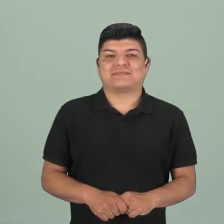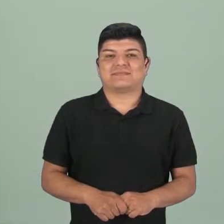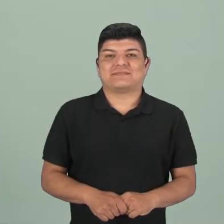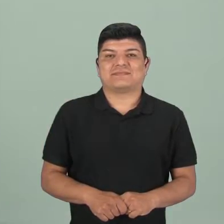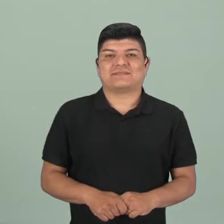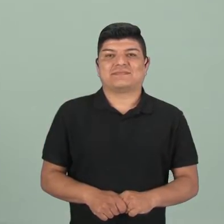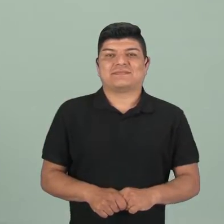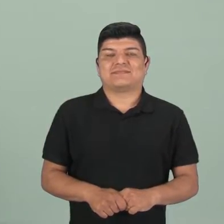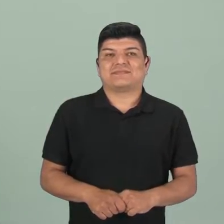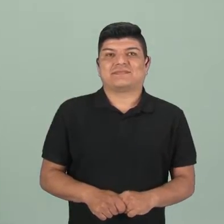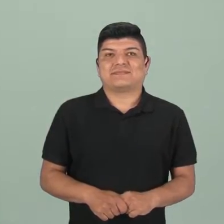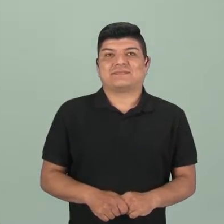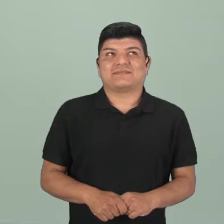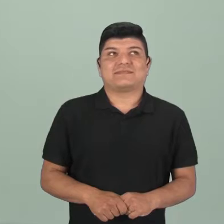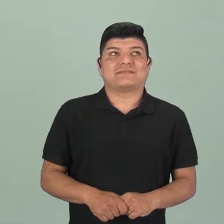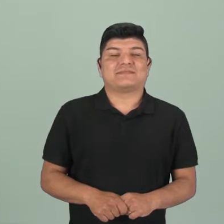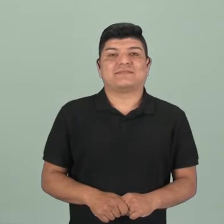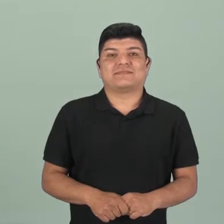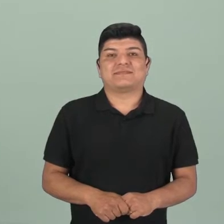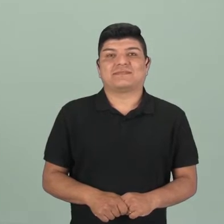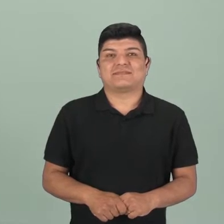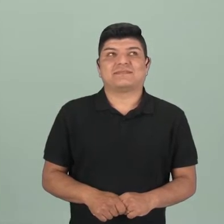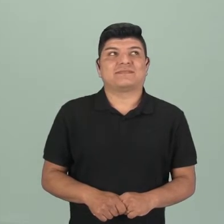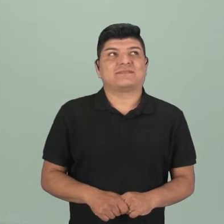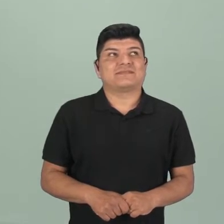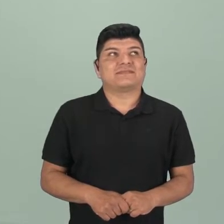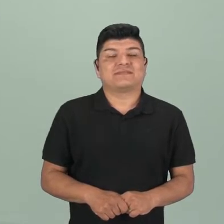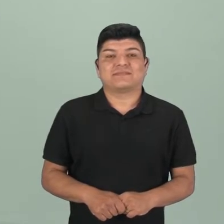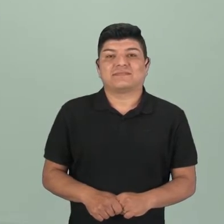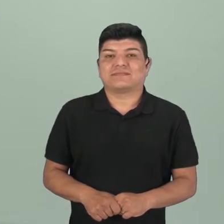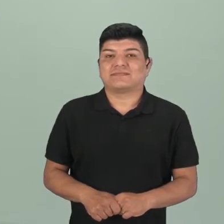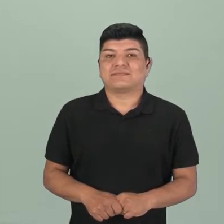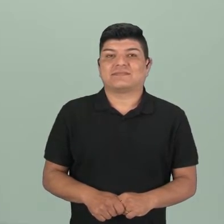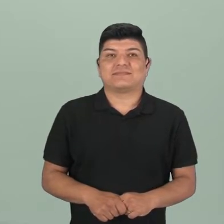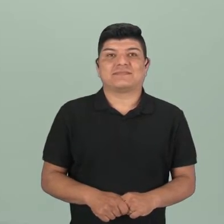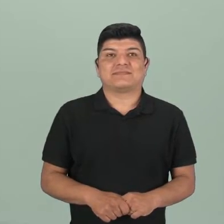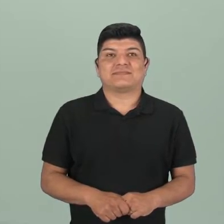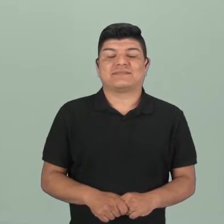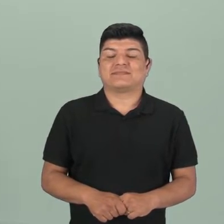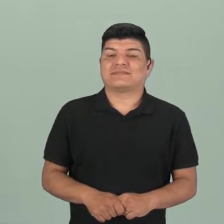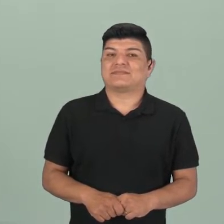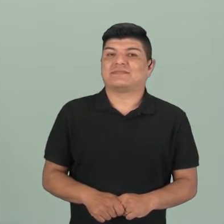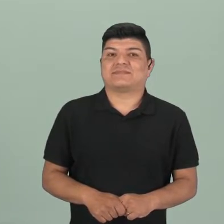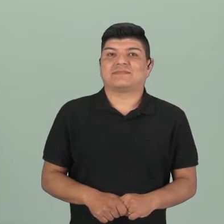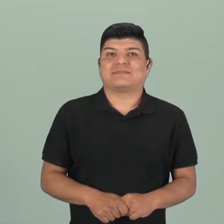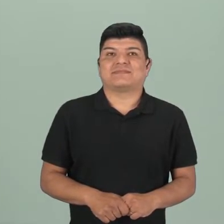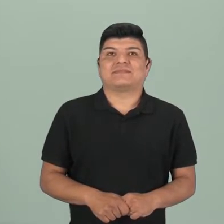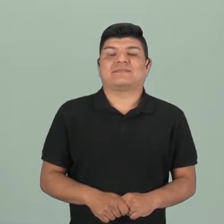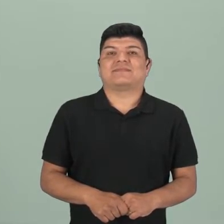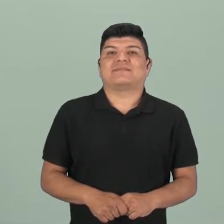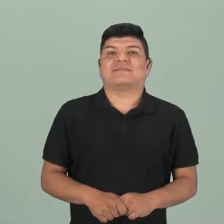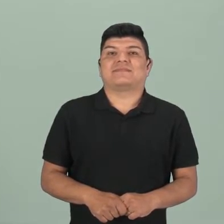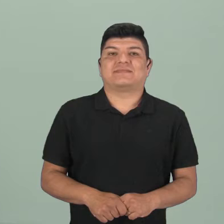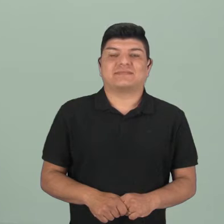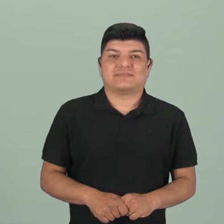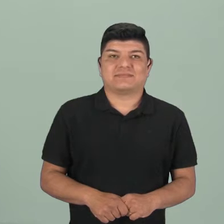Hola chicos y chicas, buenos días, buenas tardes o buenas noches. Muy bien. ¿Qué